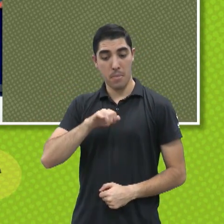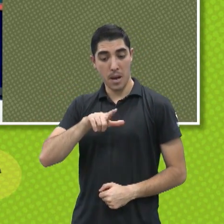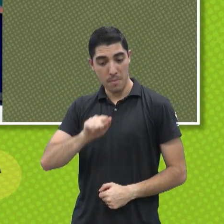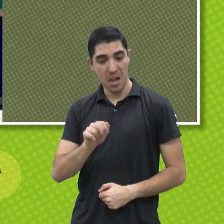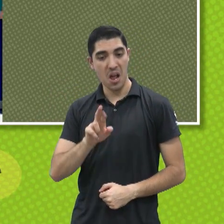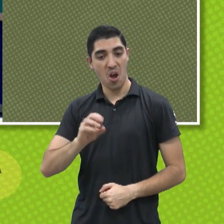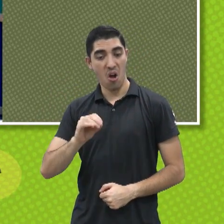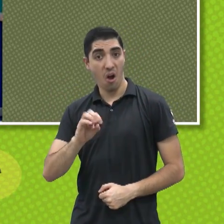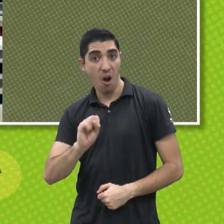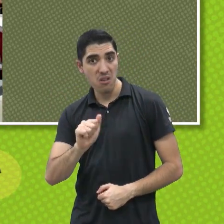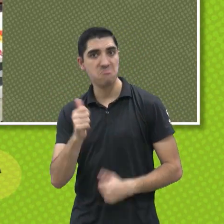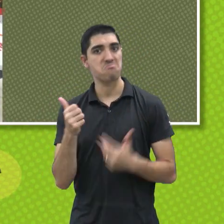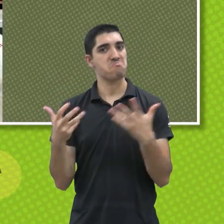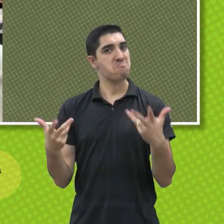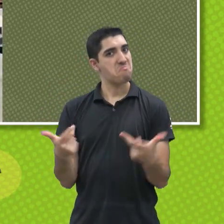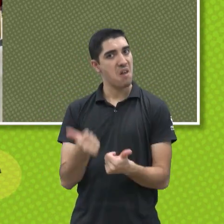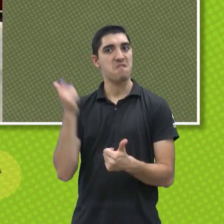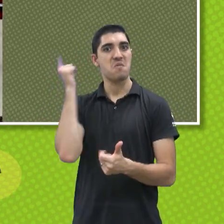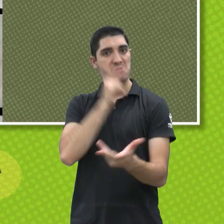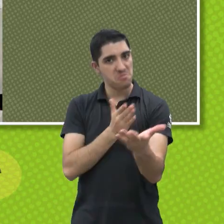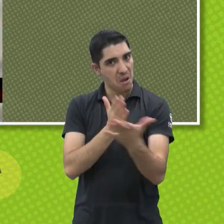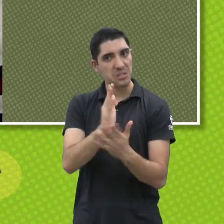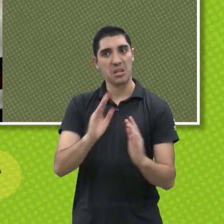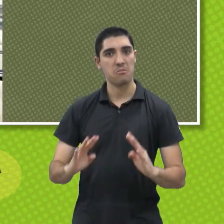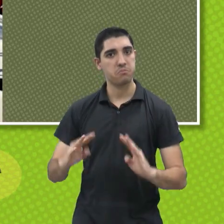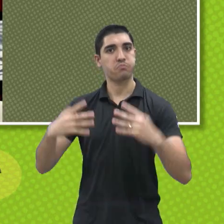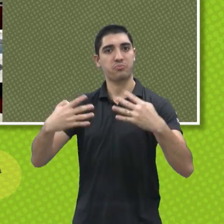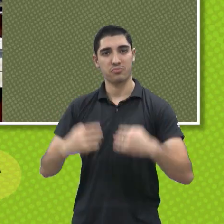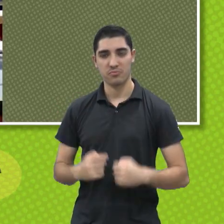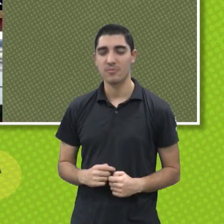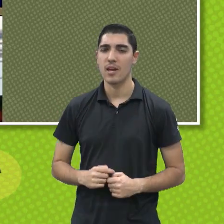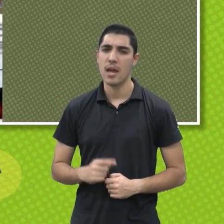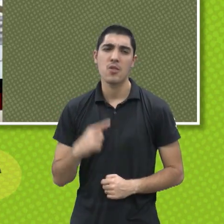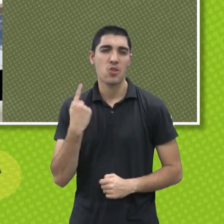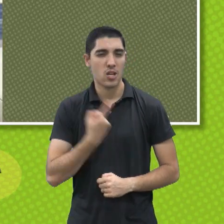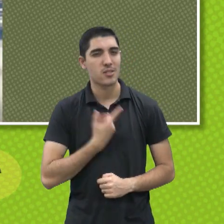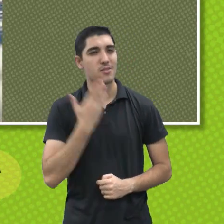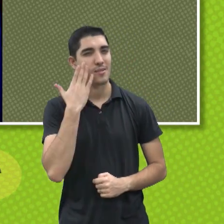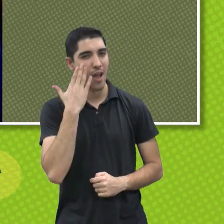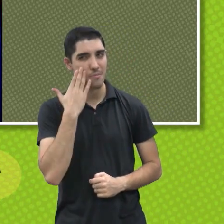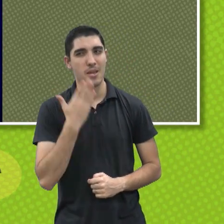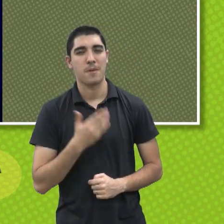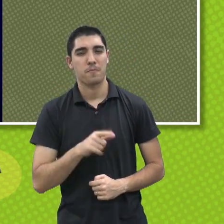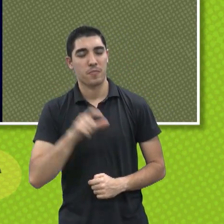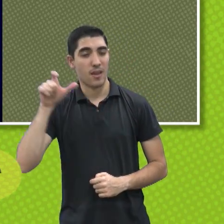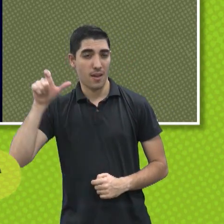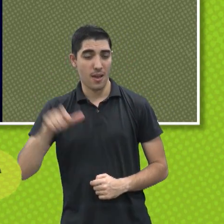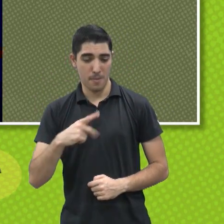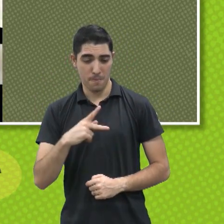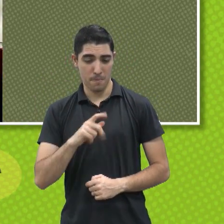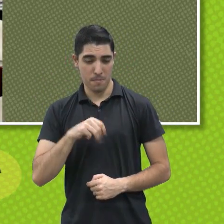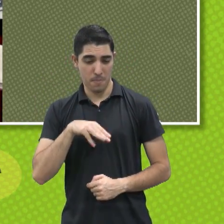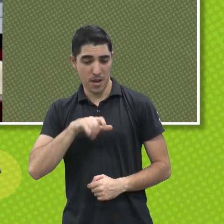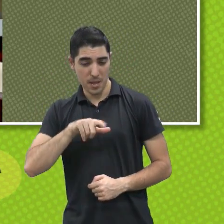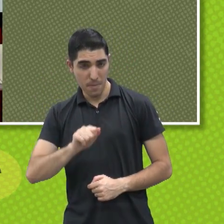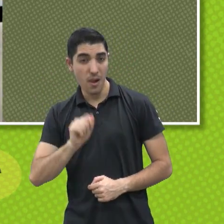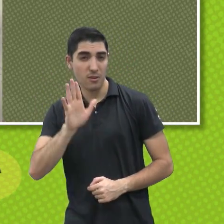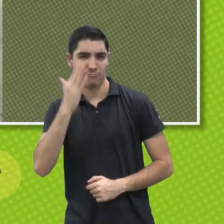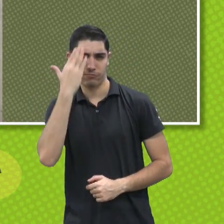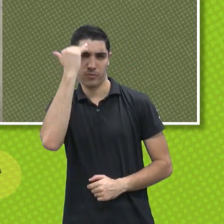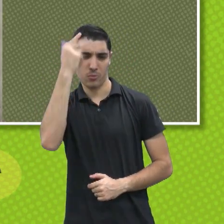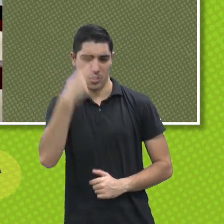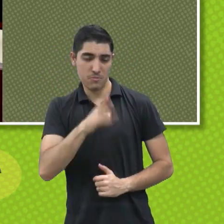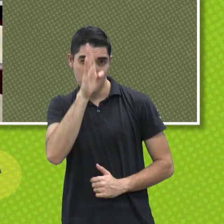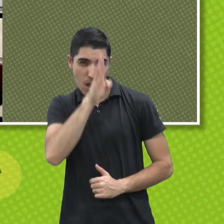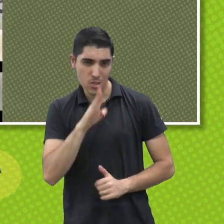Brunão. Muito legal a Pamela, né? Que a gente sabe que ela é o destaque do skate, um dos destaques do skate no Brasil. Acho que falta só